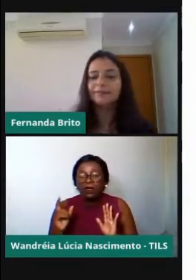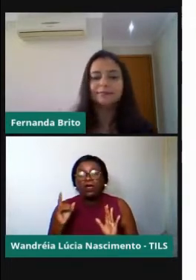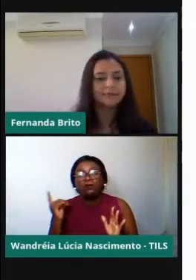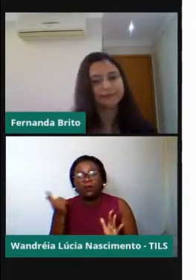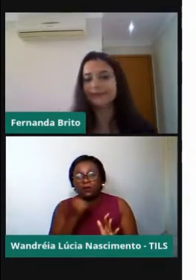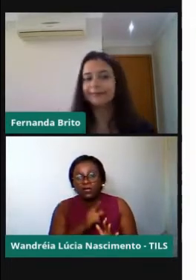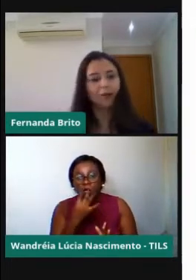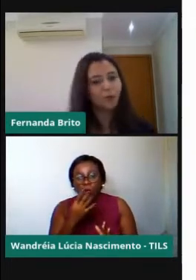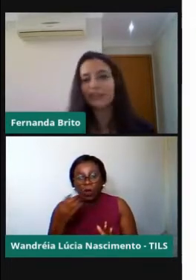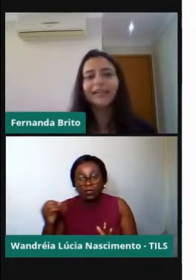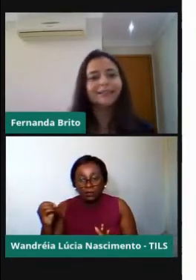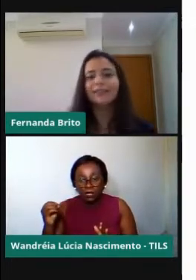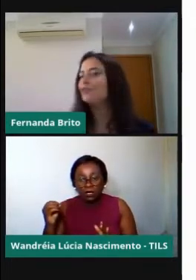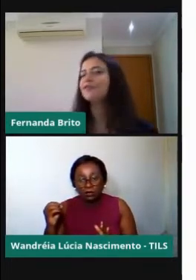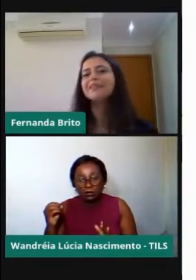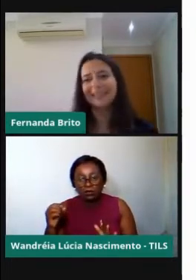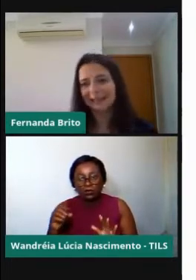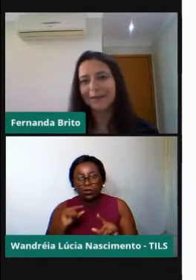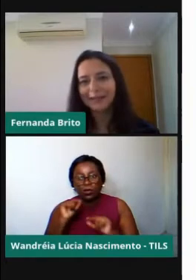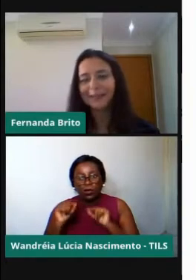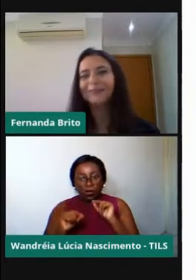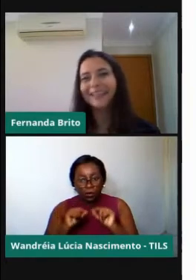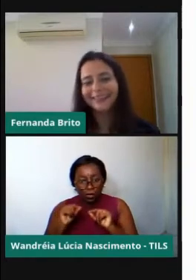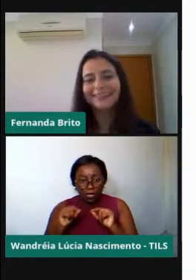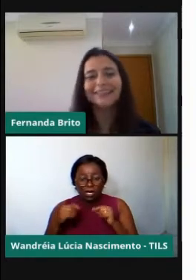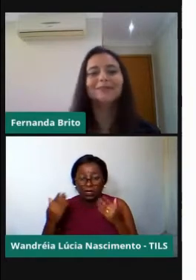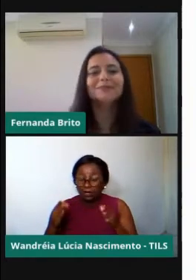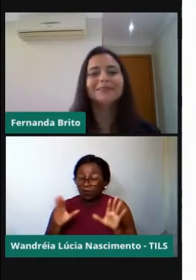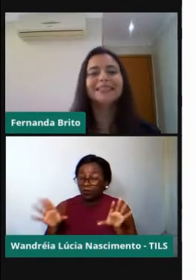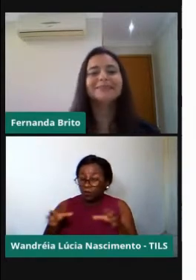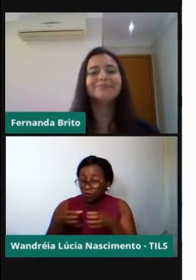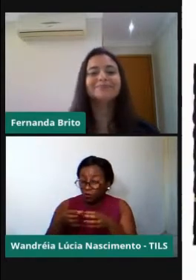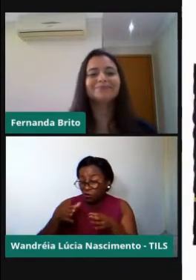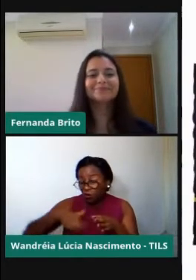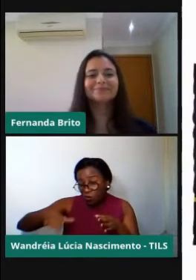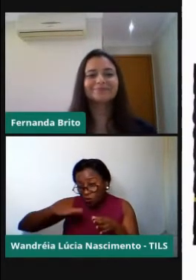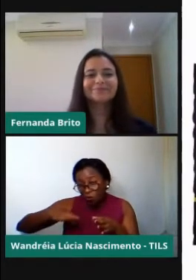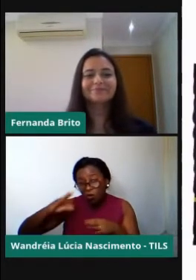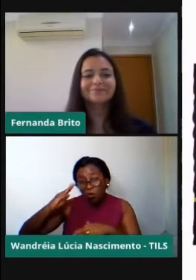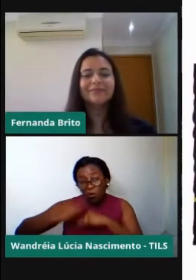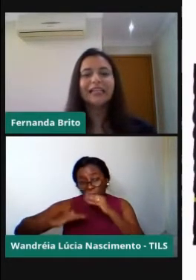Então, a comunidade científica está trabalhando, está tentando, né?